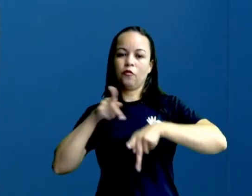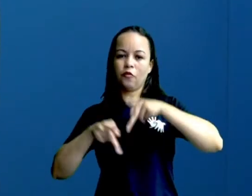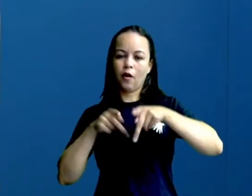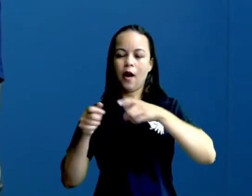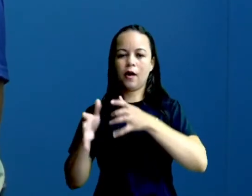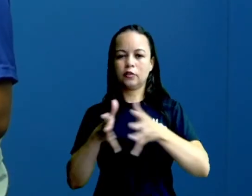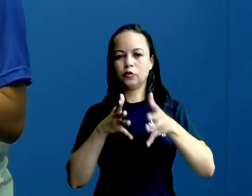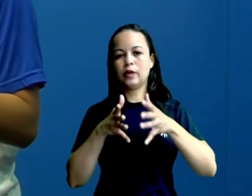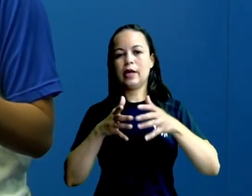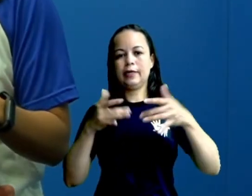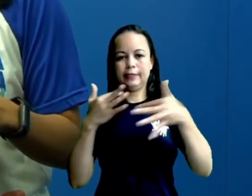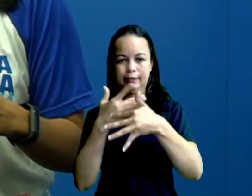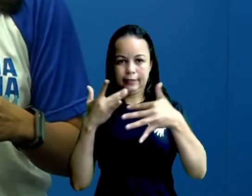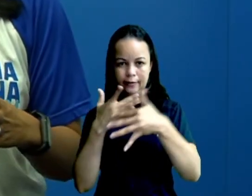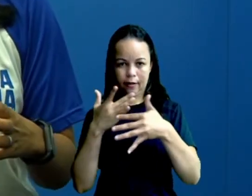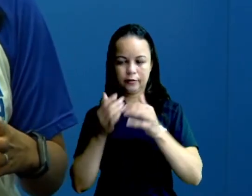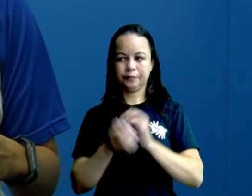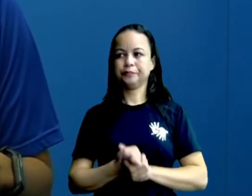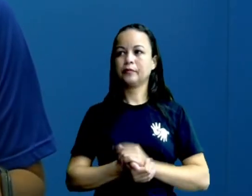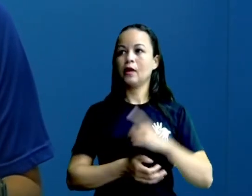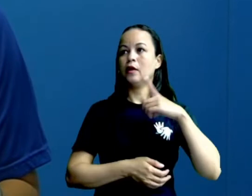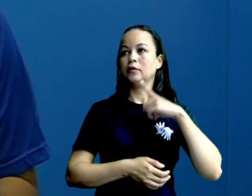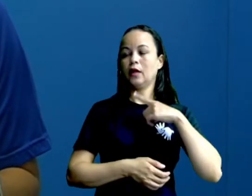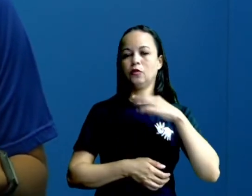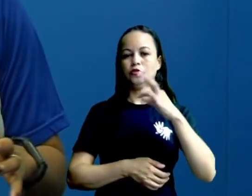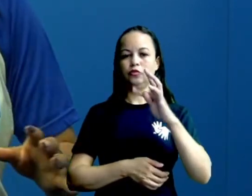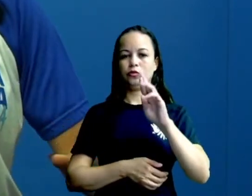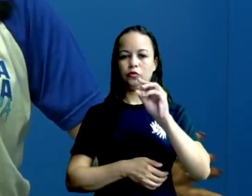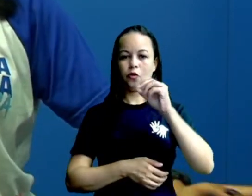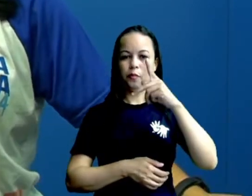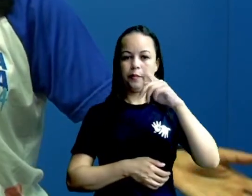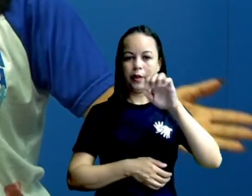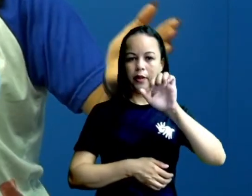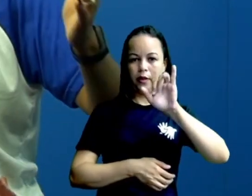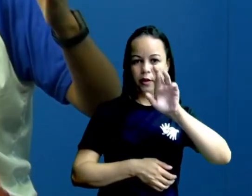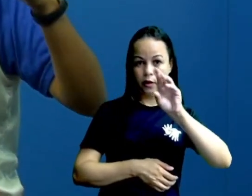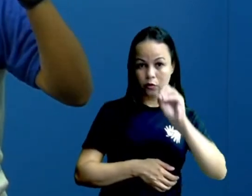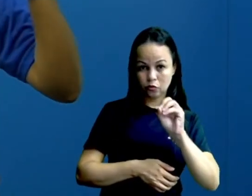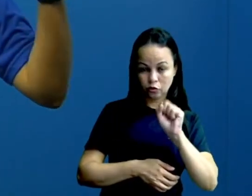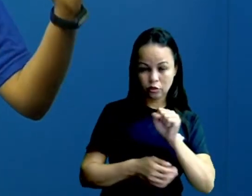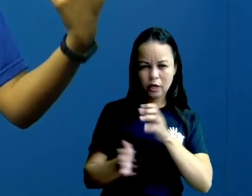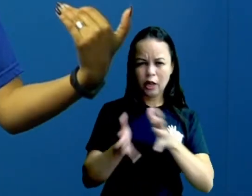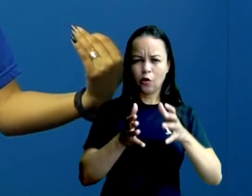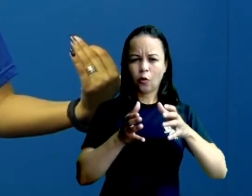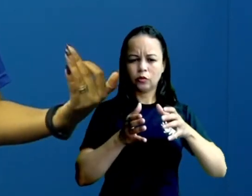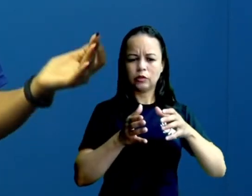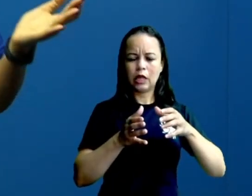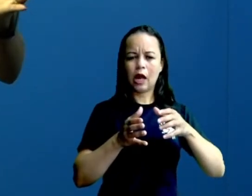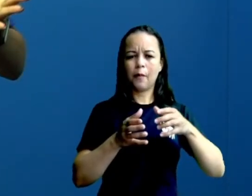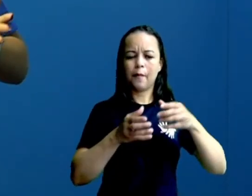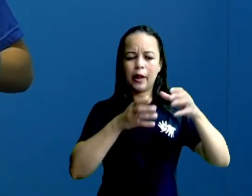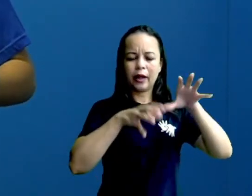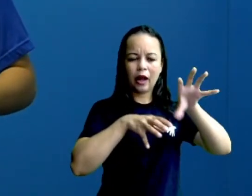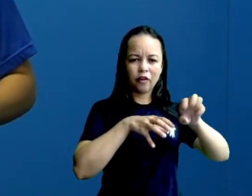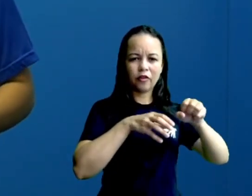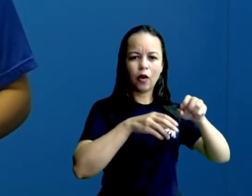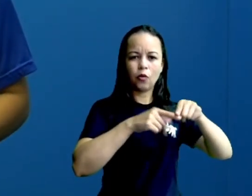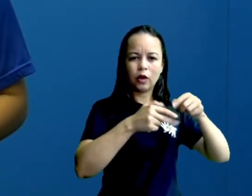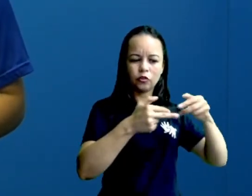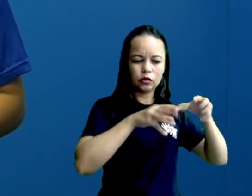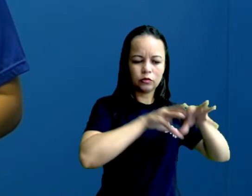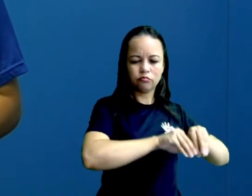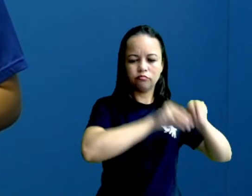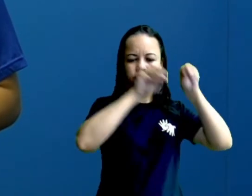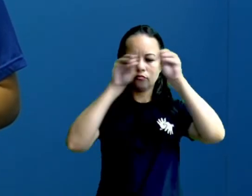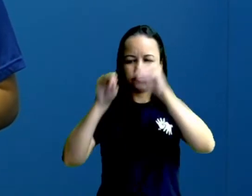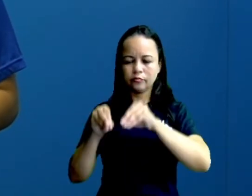em cidades. Eu tenho os tropeiros, que quando eles levavam mercadorias de um local para outro, os locais que eles